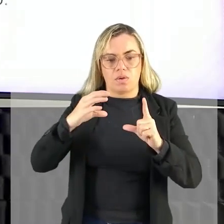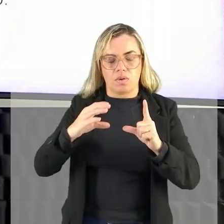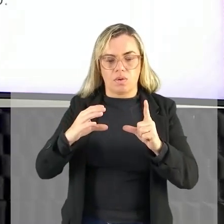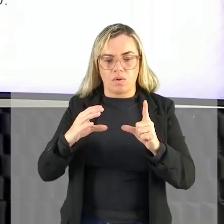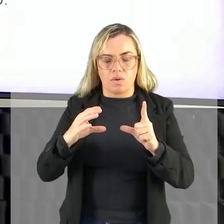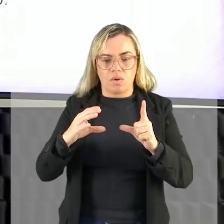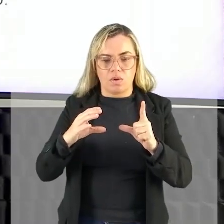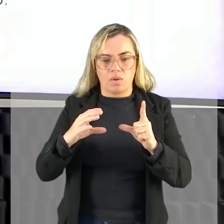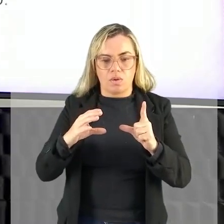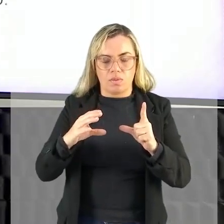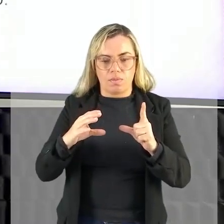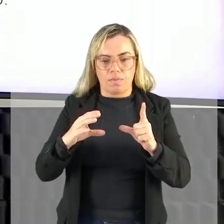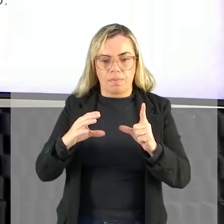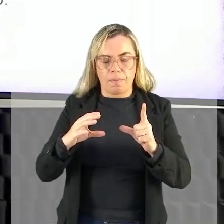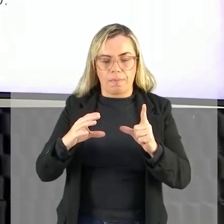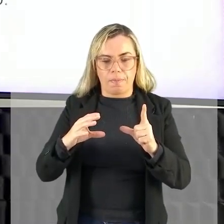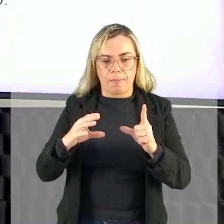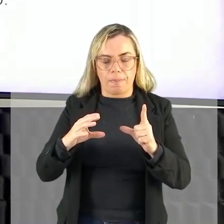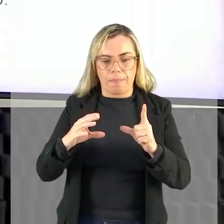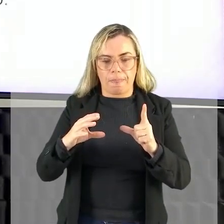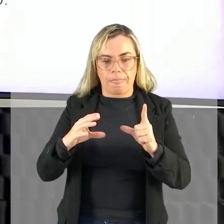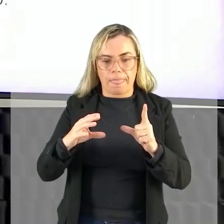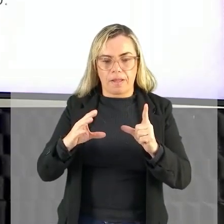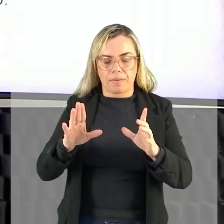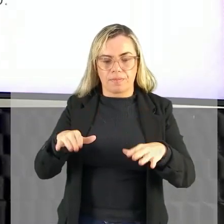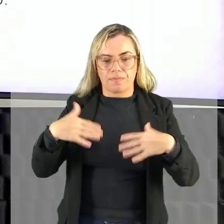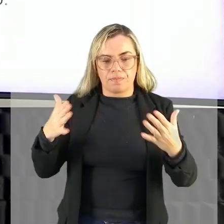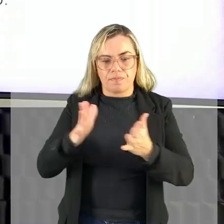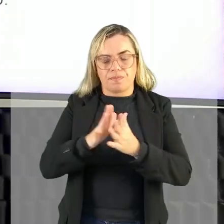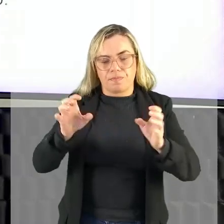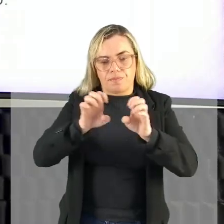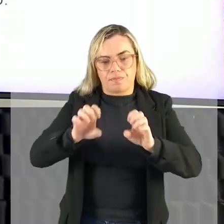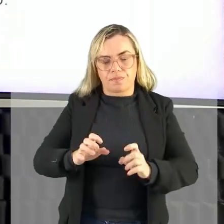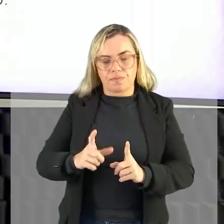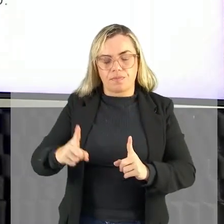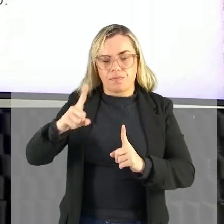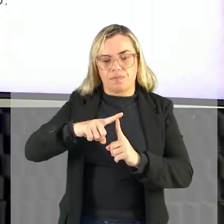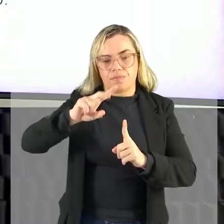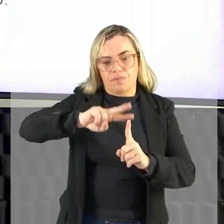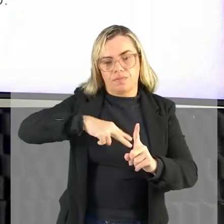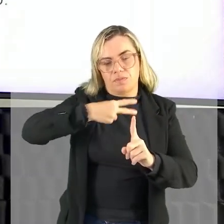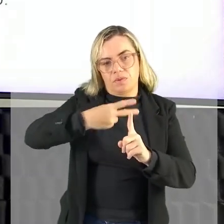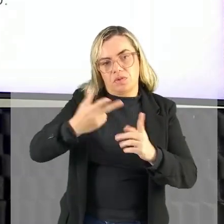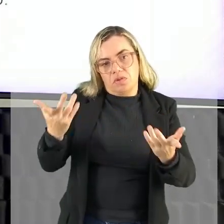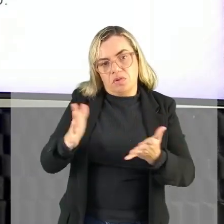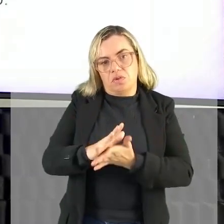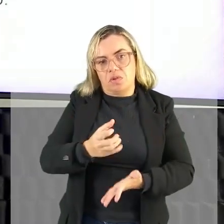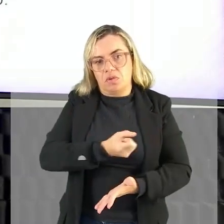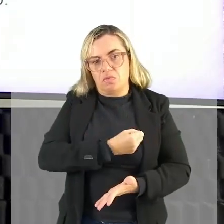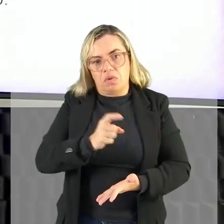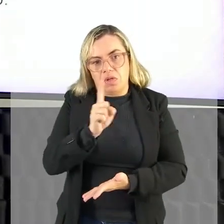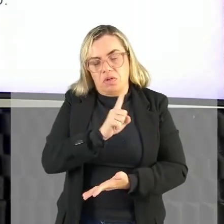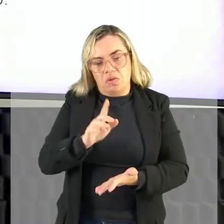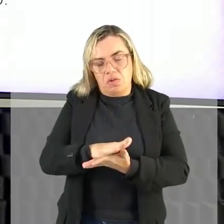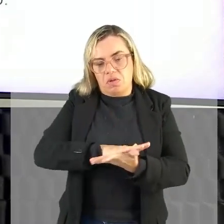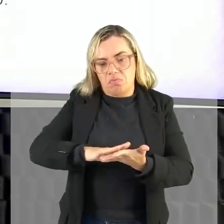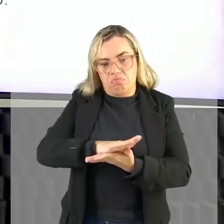Estrutural do tipo duplicação, então, se não é numérico, não pode ter duplicado, né? Se